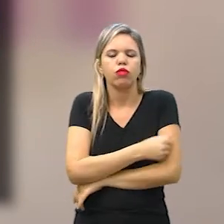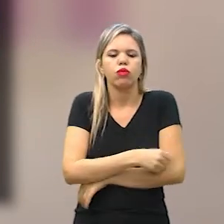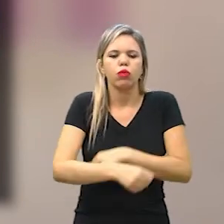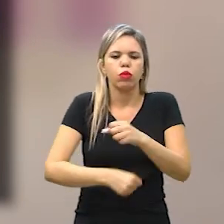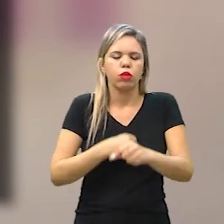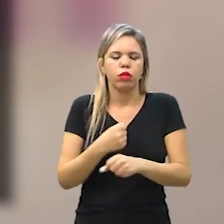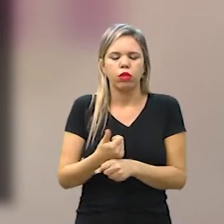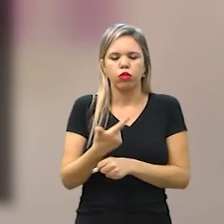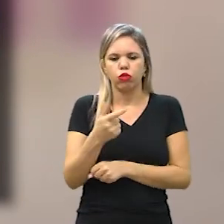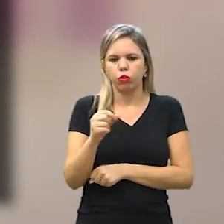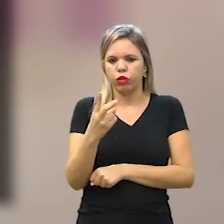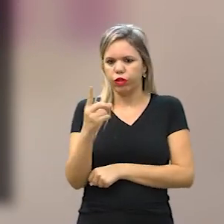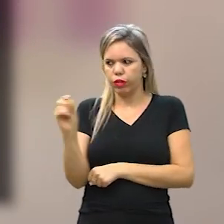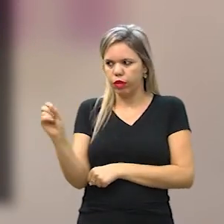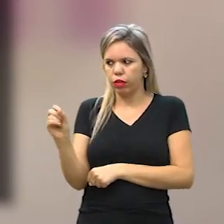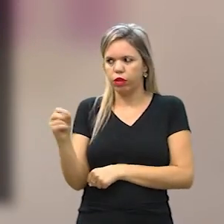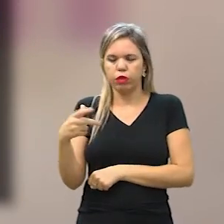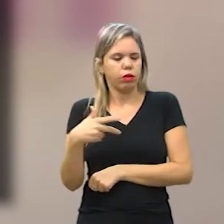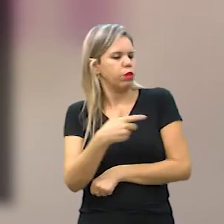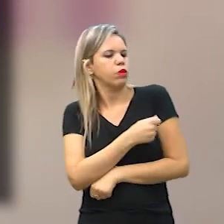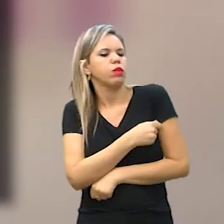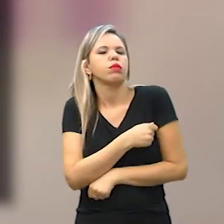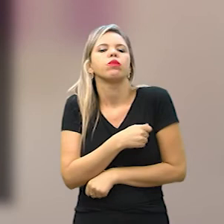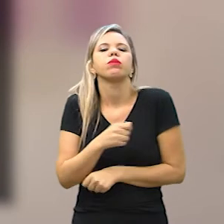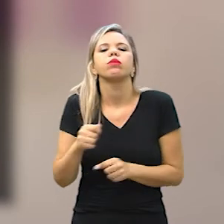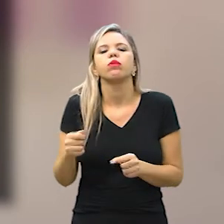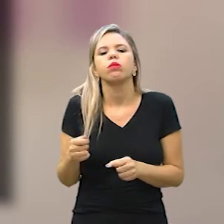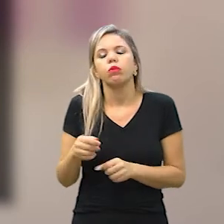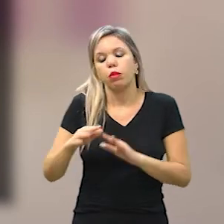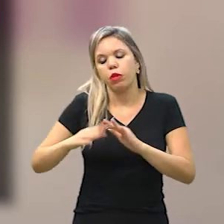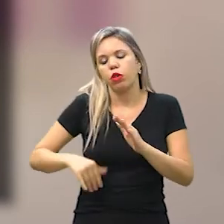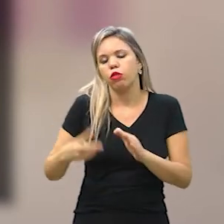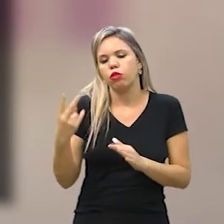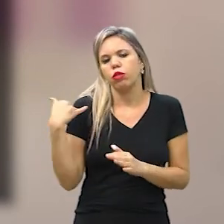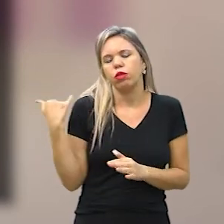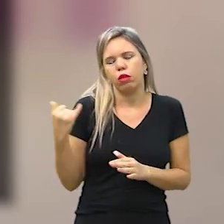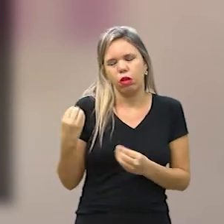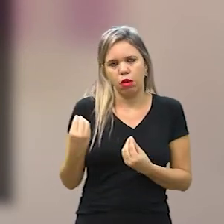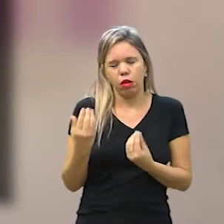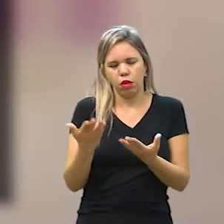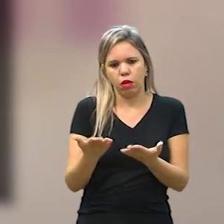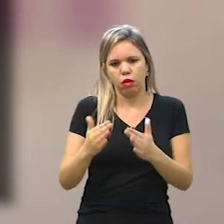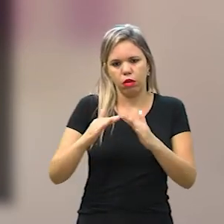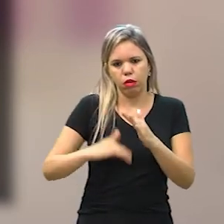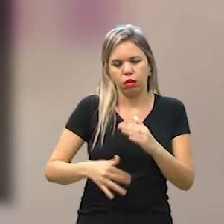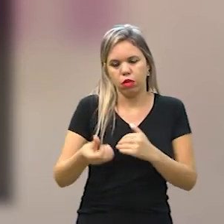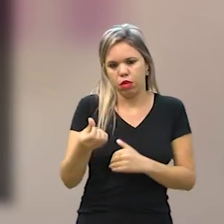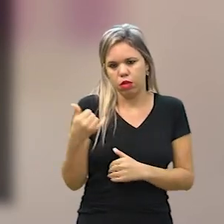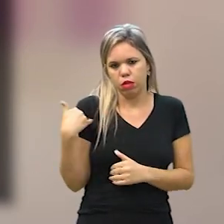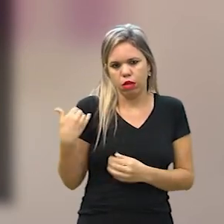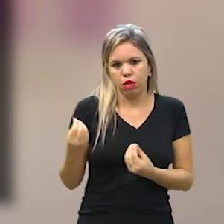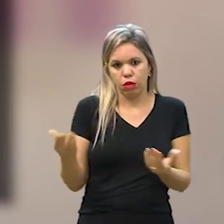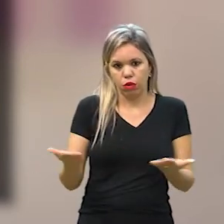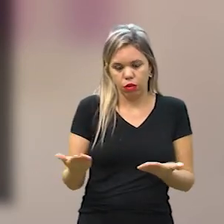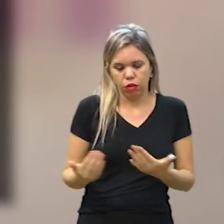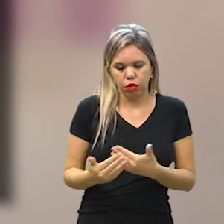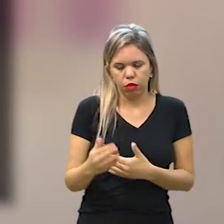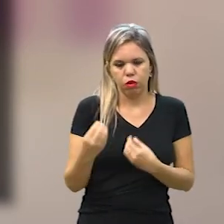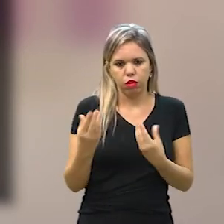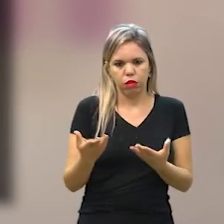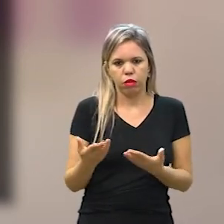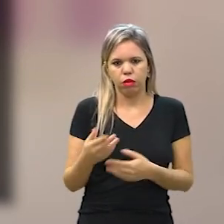em 2010, a pneumo 10, para menores de 2 anos, e hoje ela é dada abaixo de 6 anos de